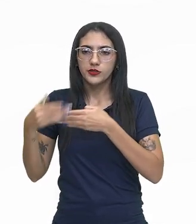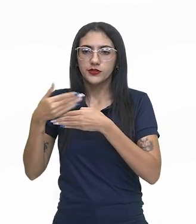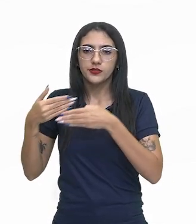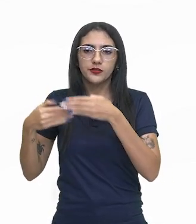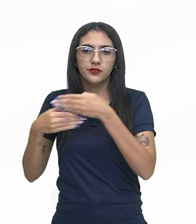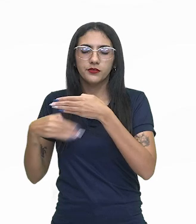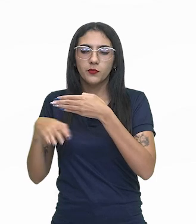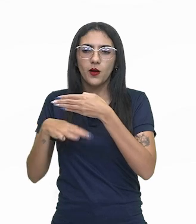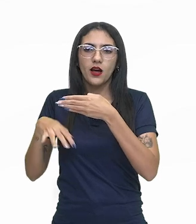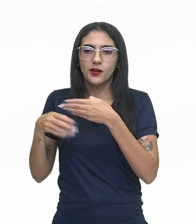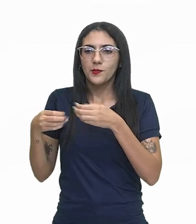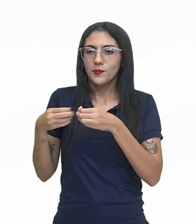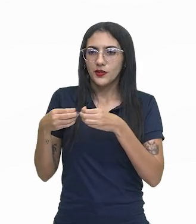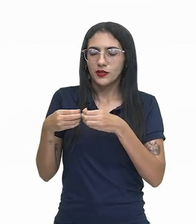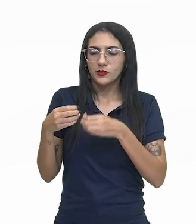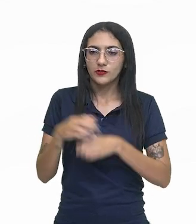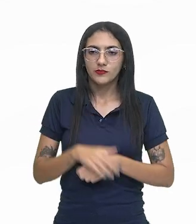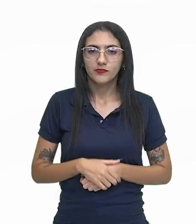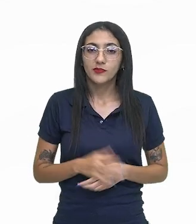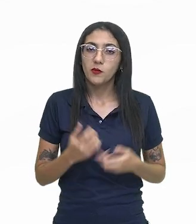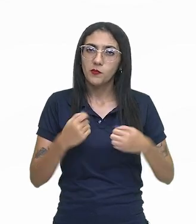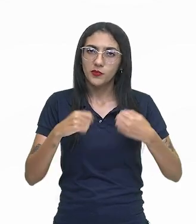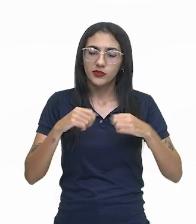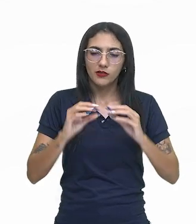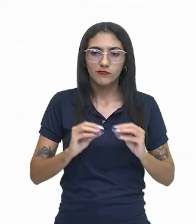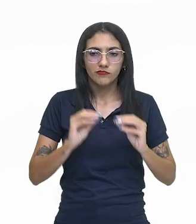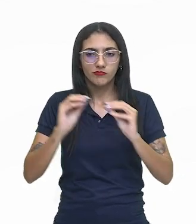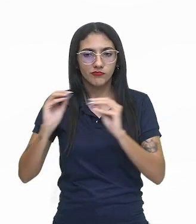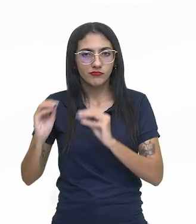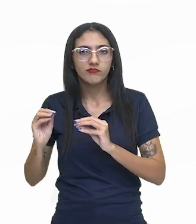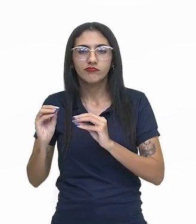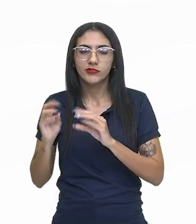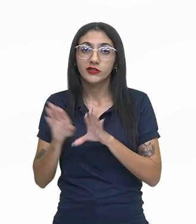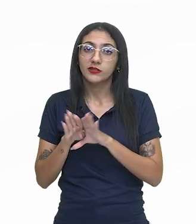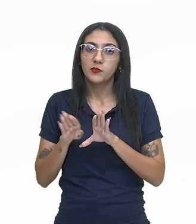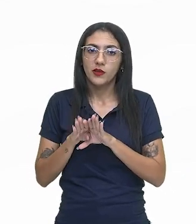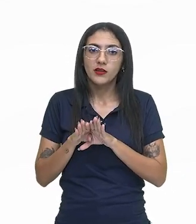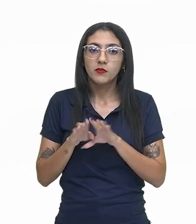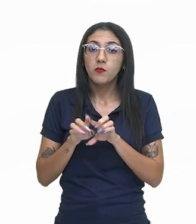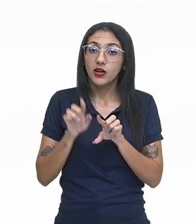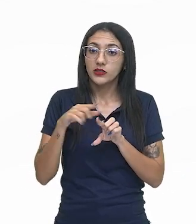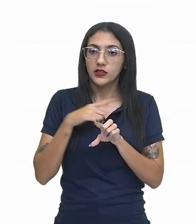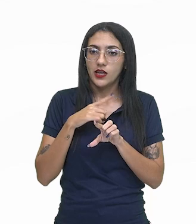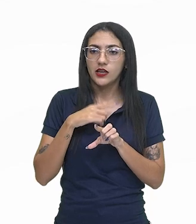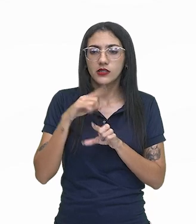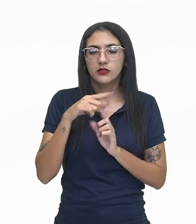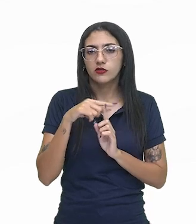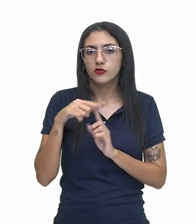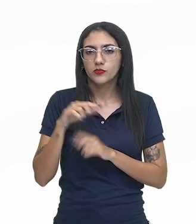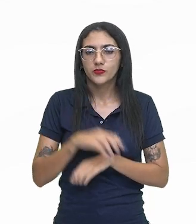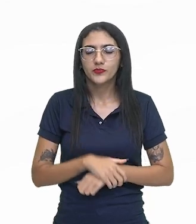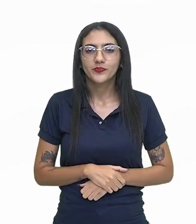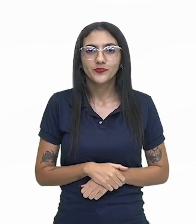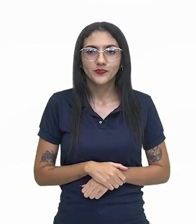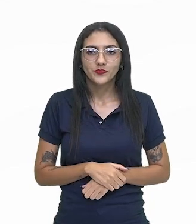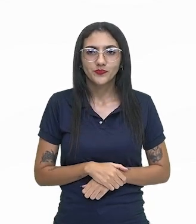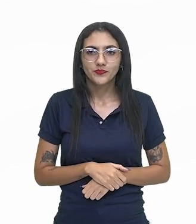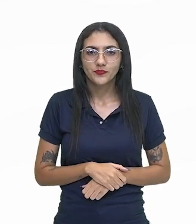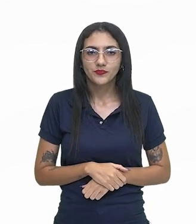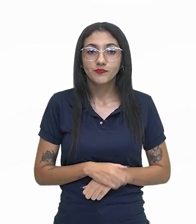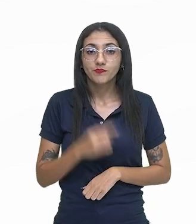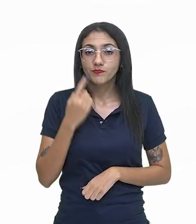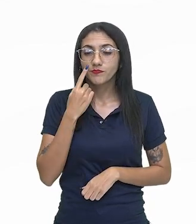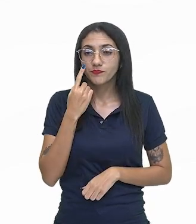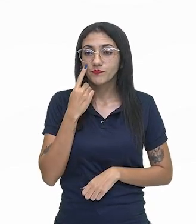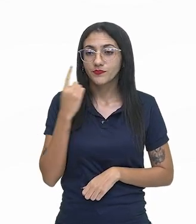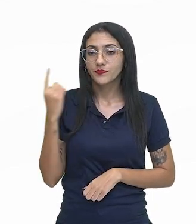dessas praças, enfim. Para algum lugar elas vão, acaba prejudicando da mesma forma, mas existe esse tipo de situação. Na próxima tela a gente